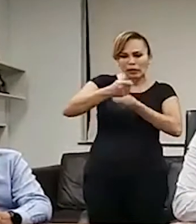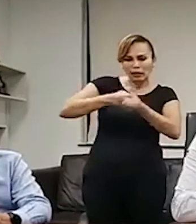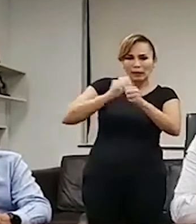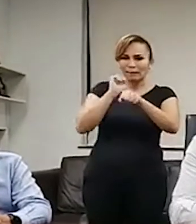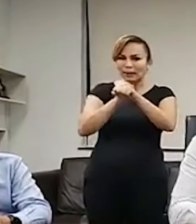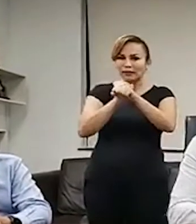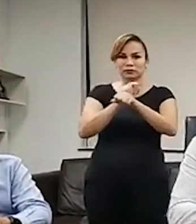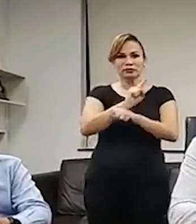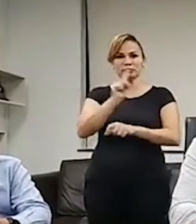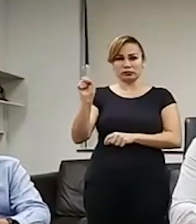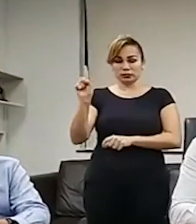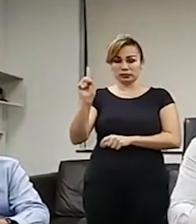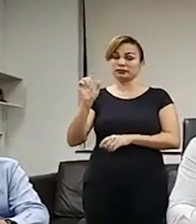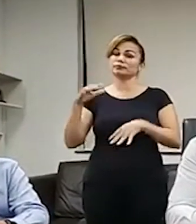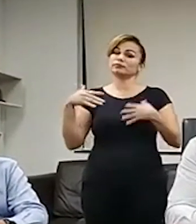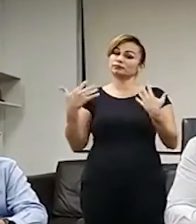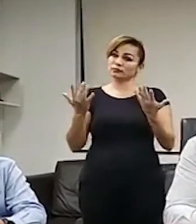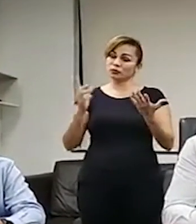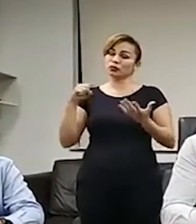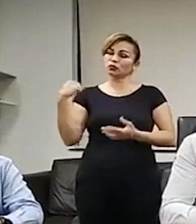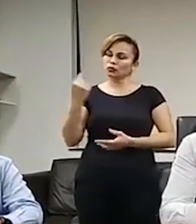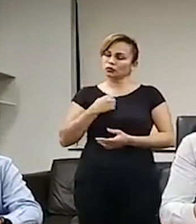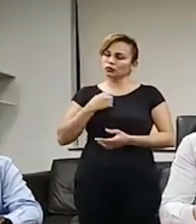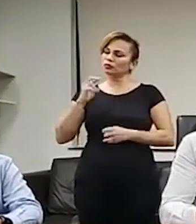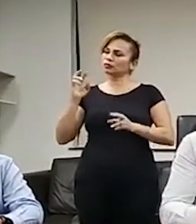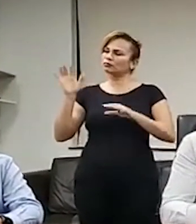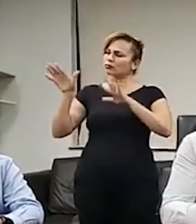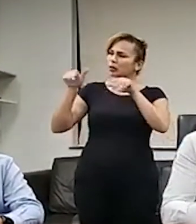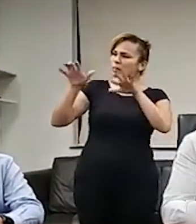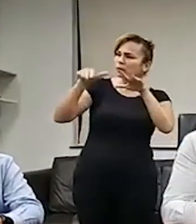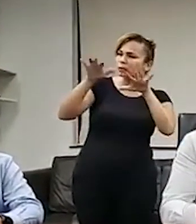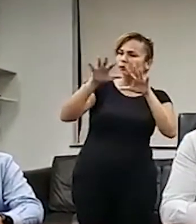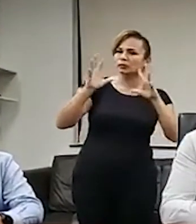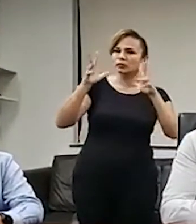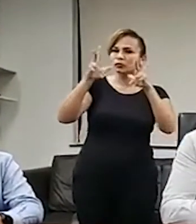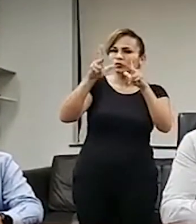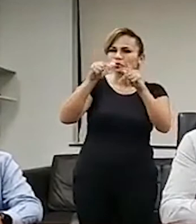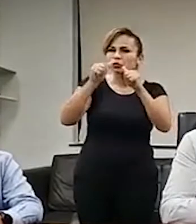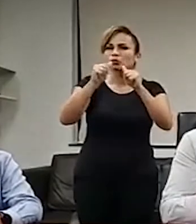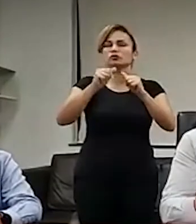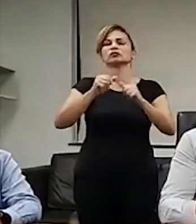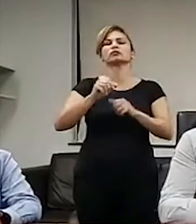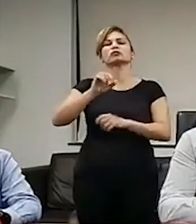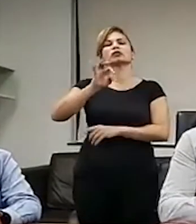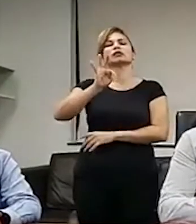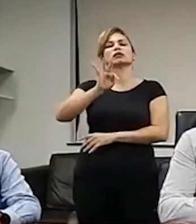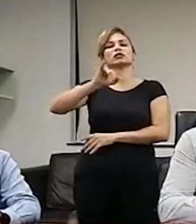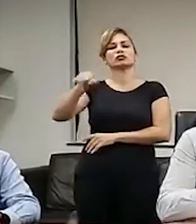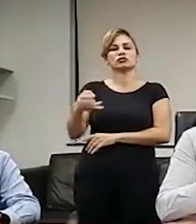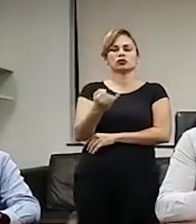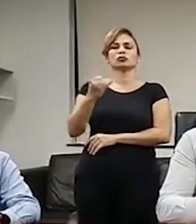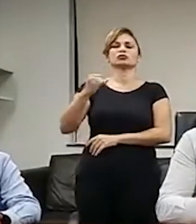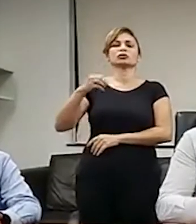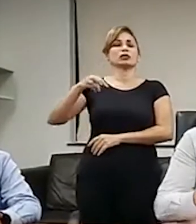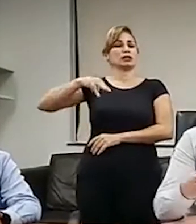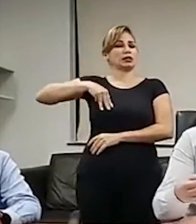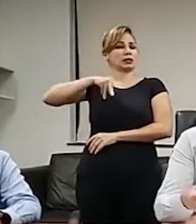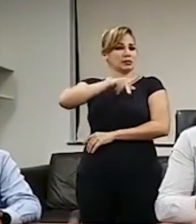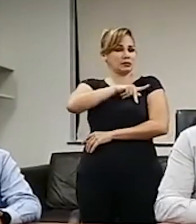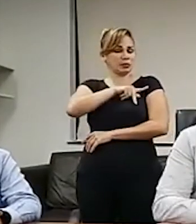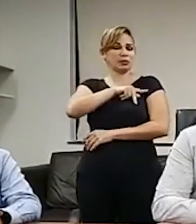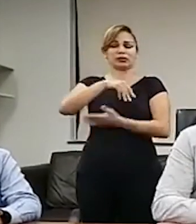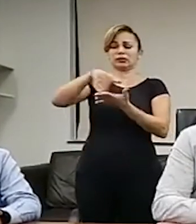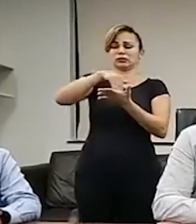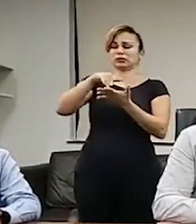estado. Reunimos com todos os poderes, Tribunal de Justiça, Tribunal de Contas, Ministério Público, os secretários